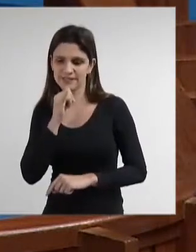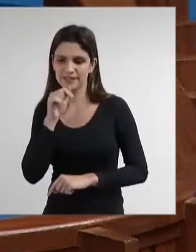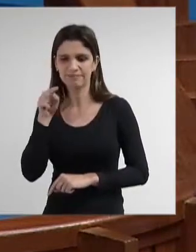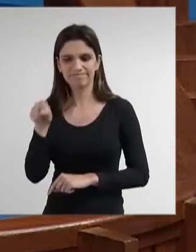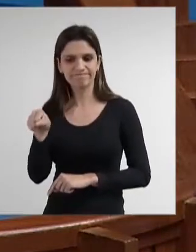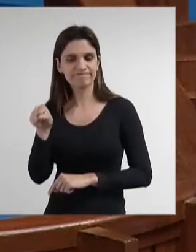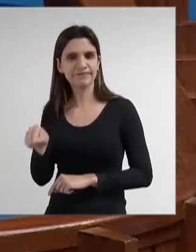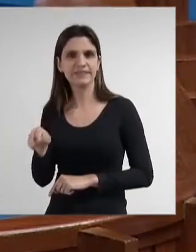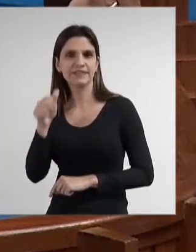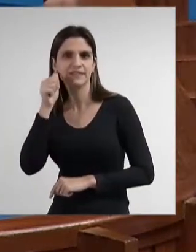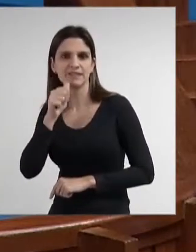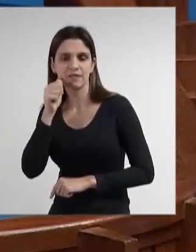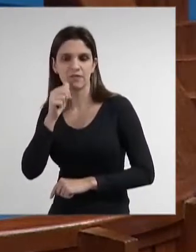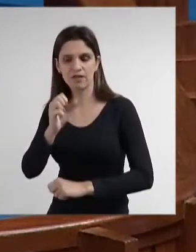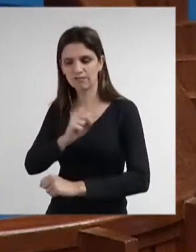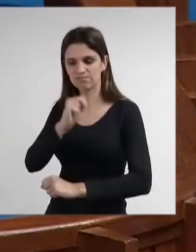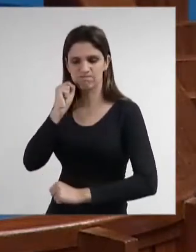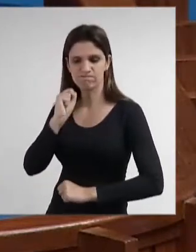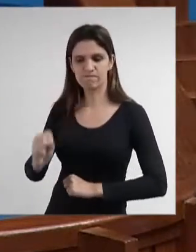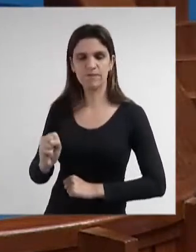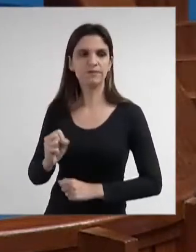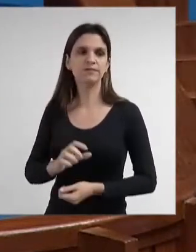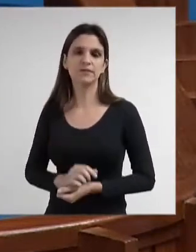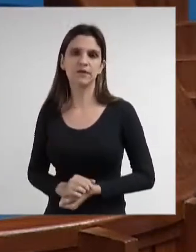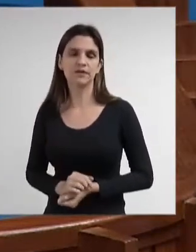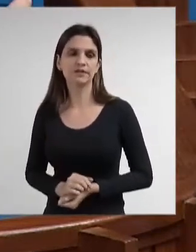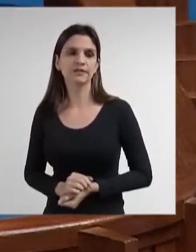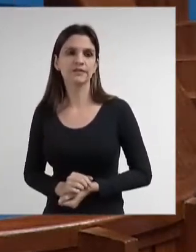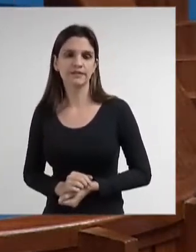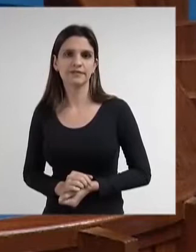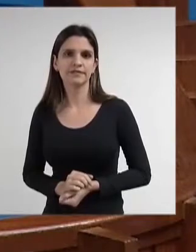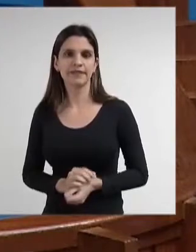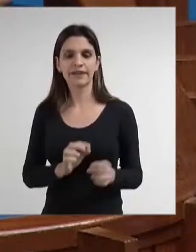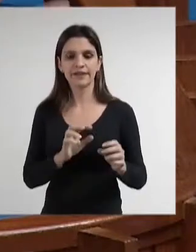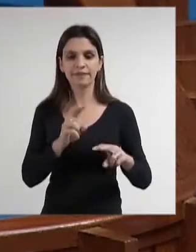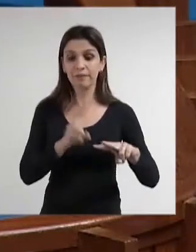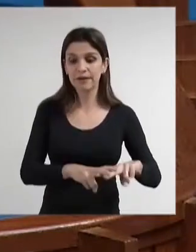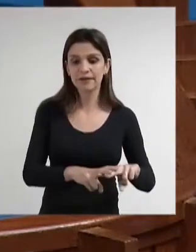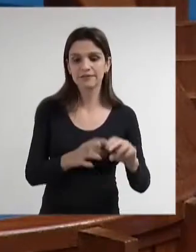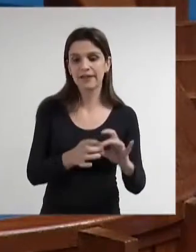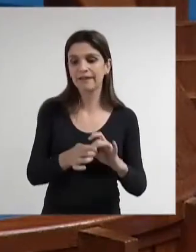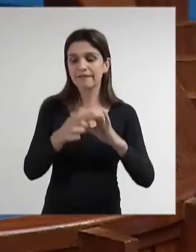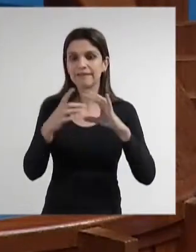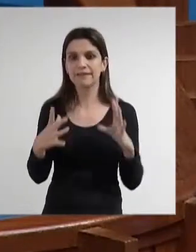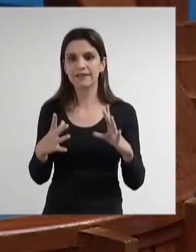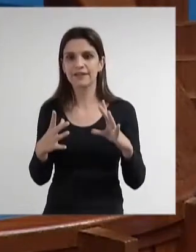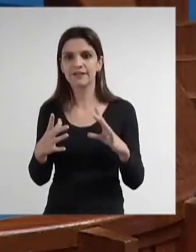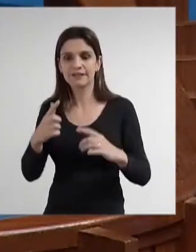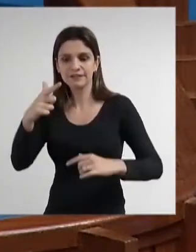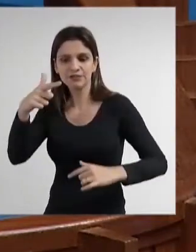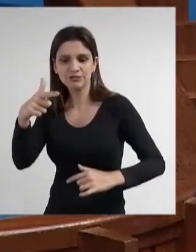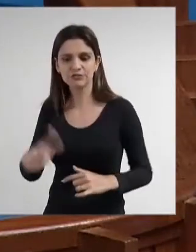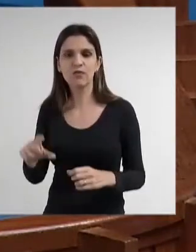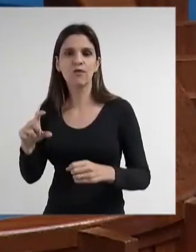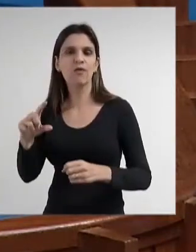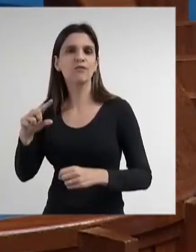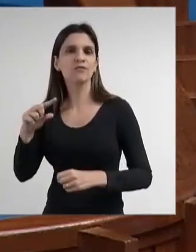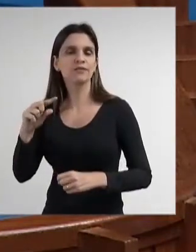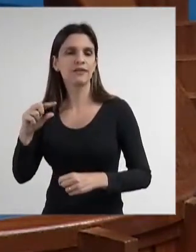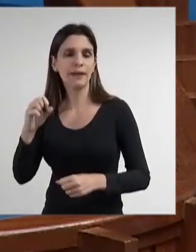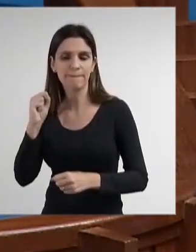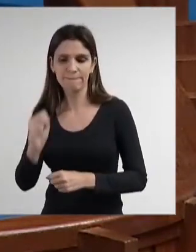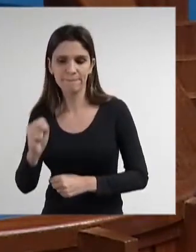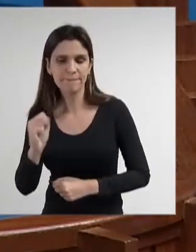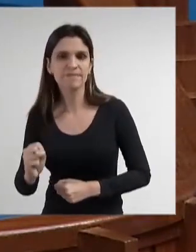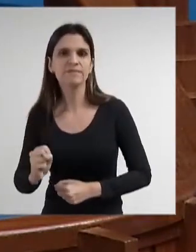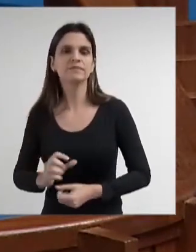cidadão que tem a índole dessa forma, deputado Pedro Kemp, não tem outro jeito a não ser a gente permitir com que ele fique um tempo